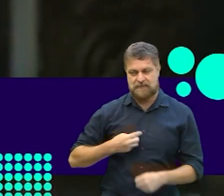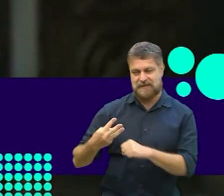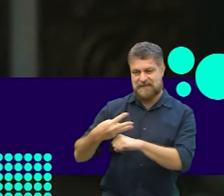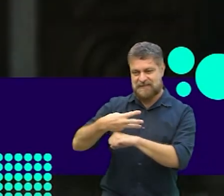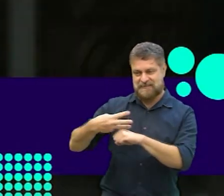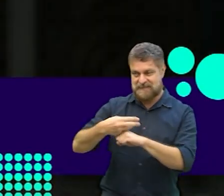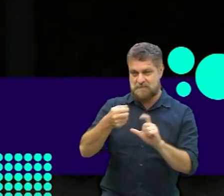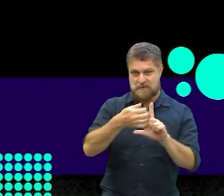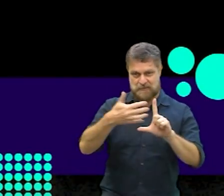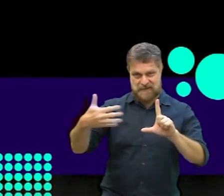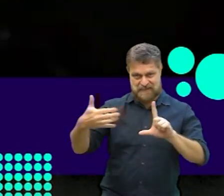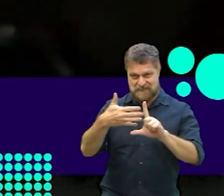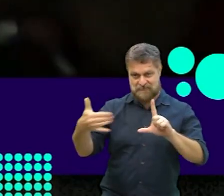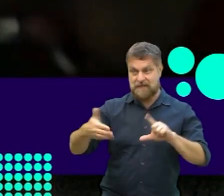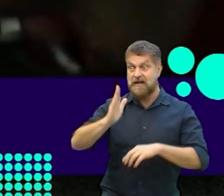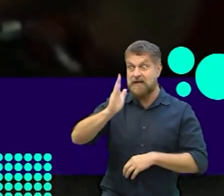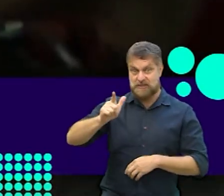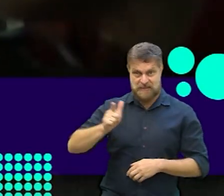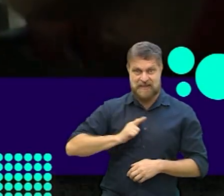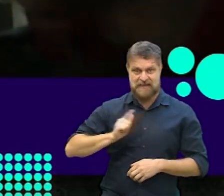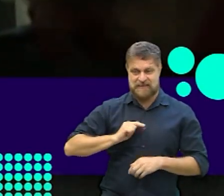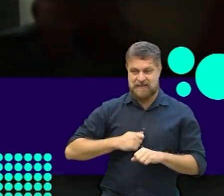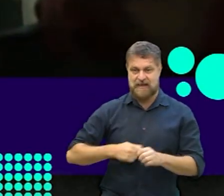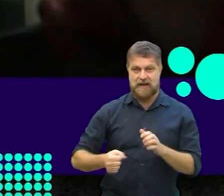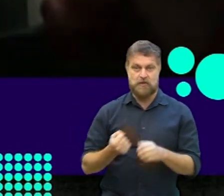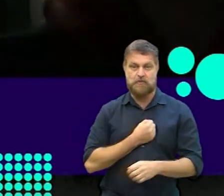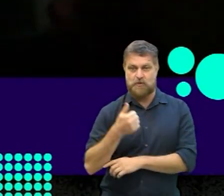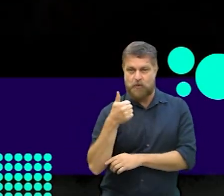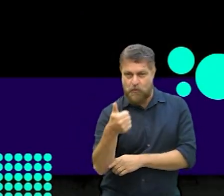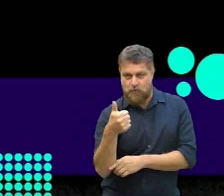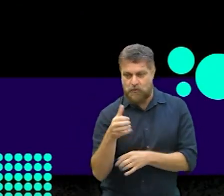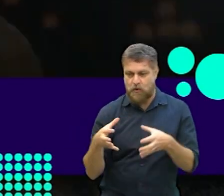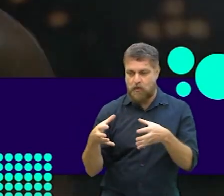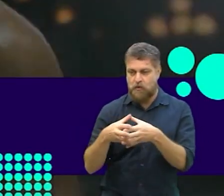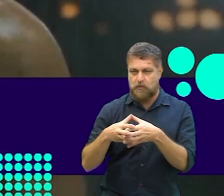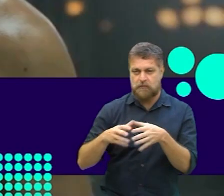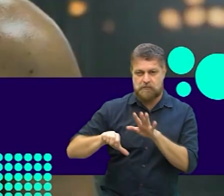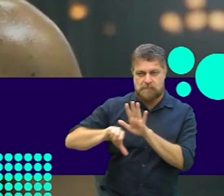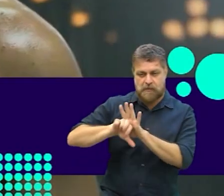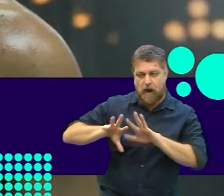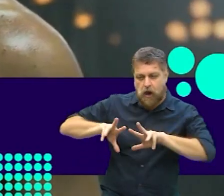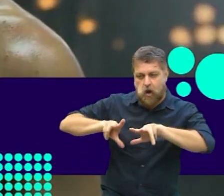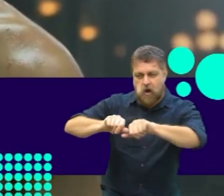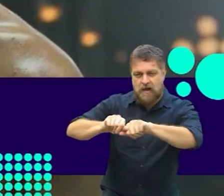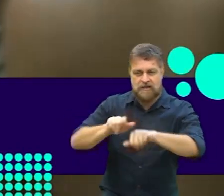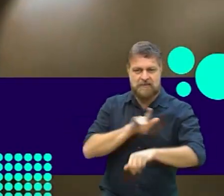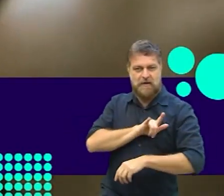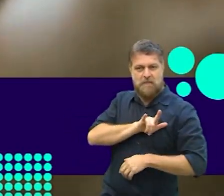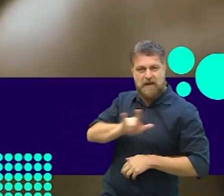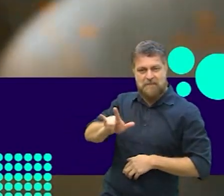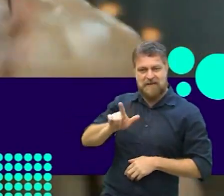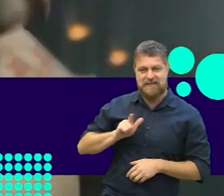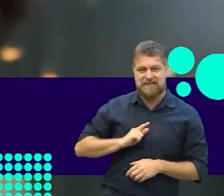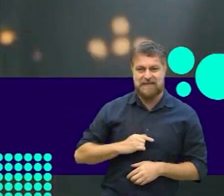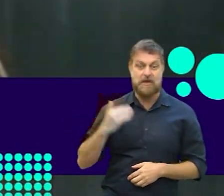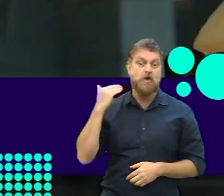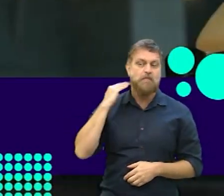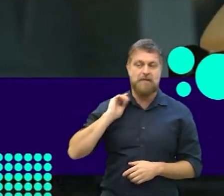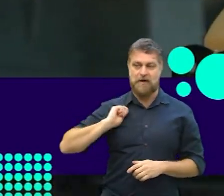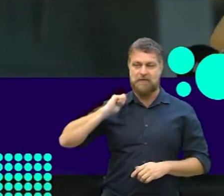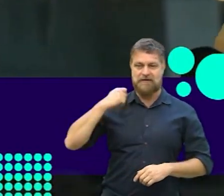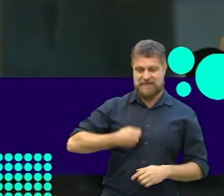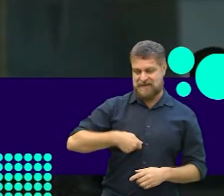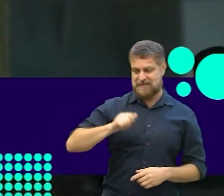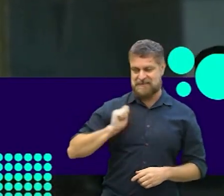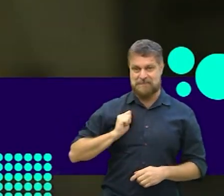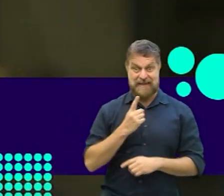do serviço de streaming Netflix, já está disponível, volume 1. O grupo de bandidos mais amado está no